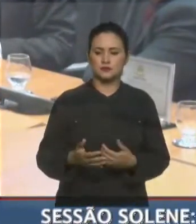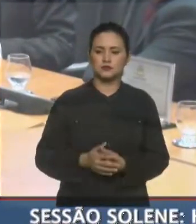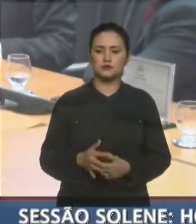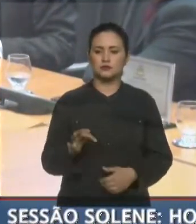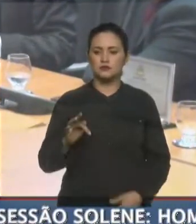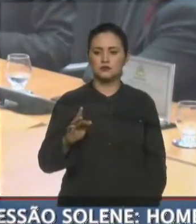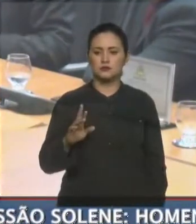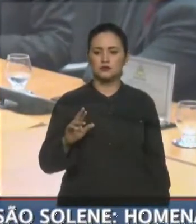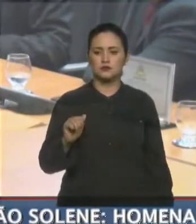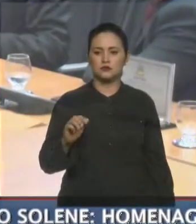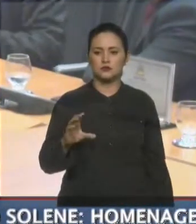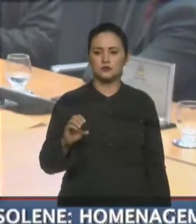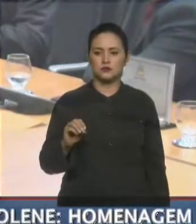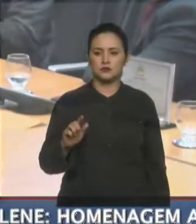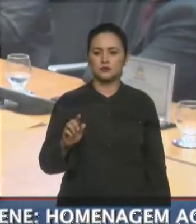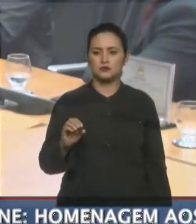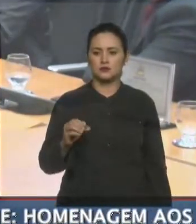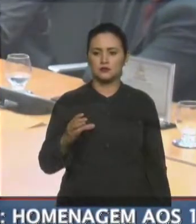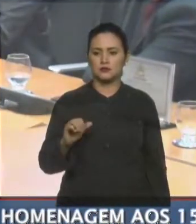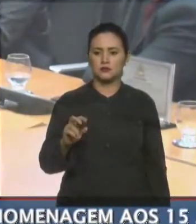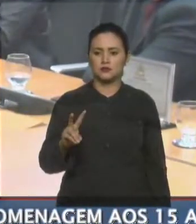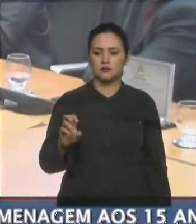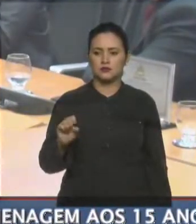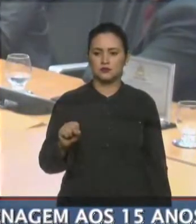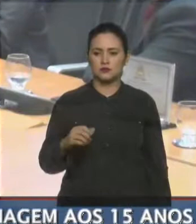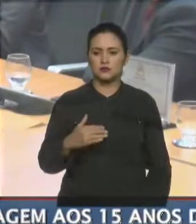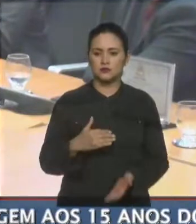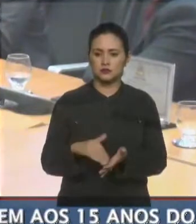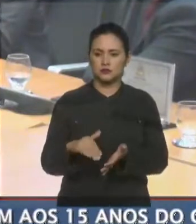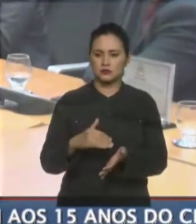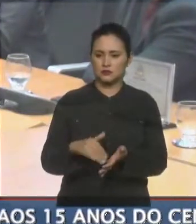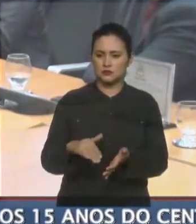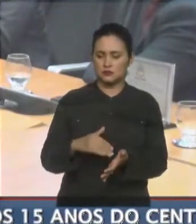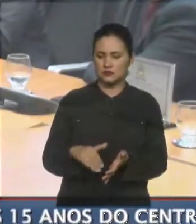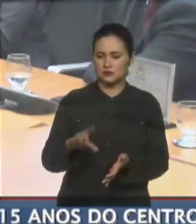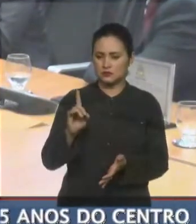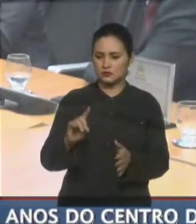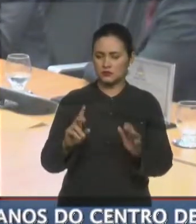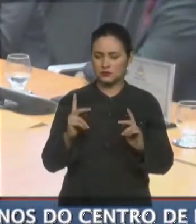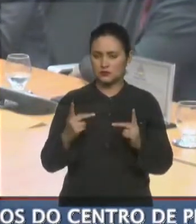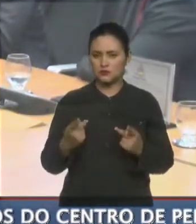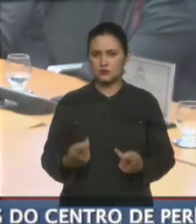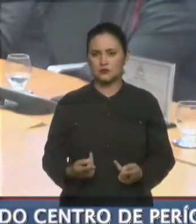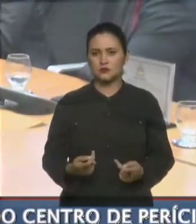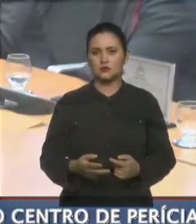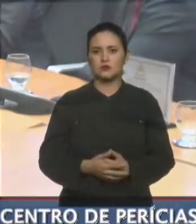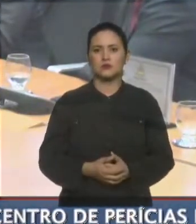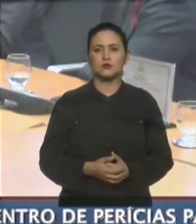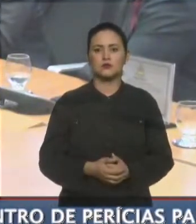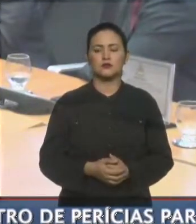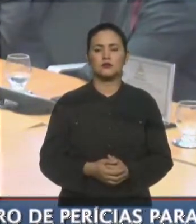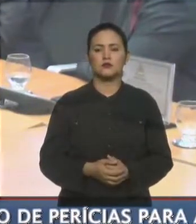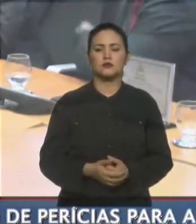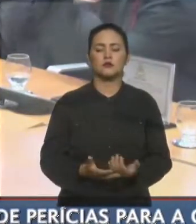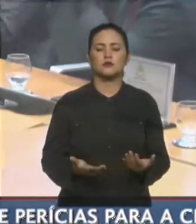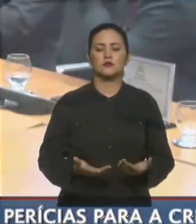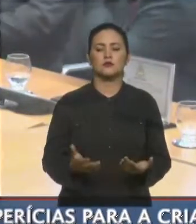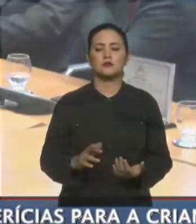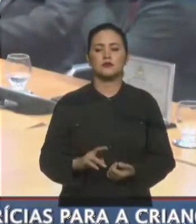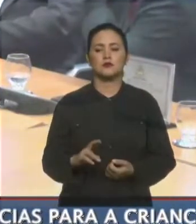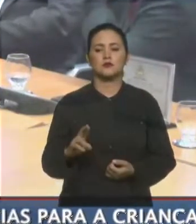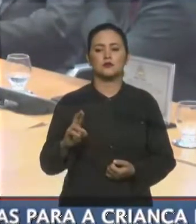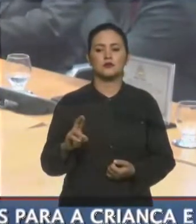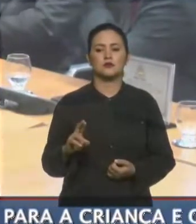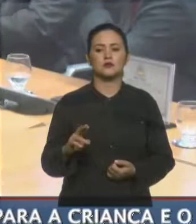Francisco Gonçalves, secretário de Estado de Direitos Humanos e Participação Popular, neste ato representando